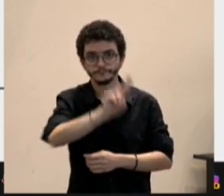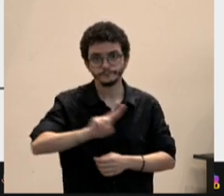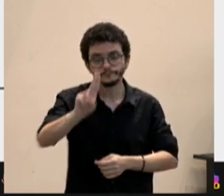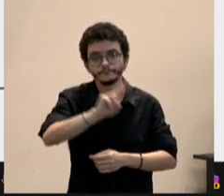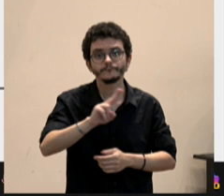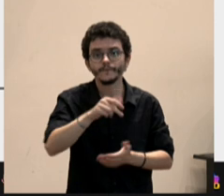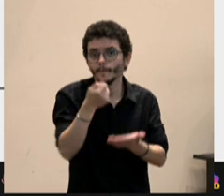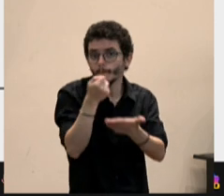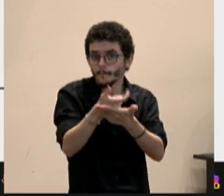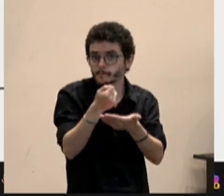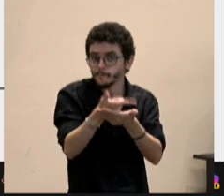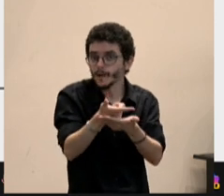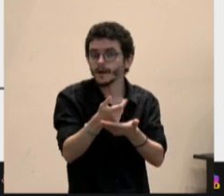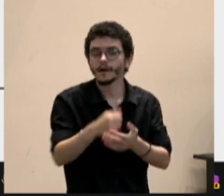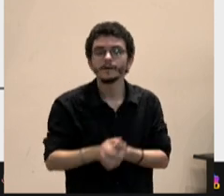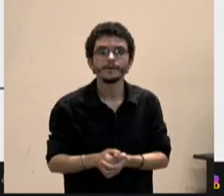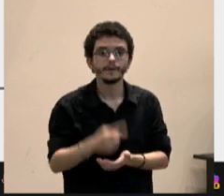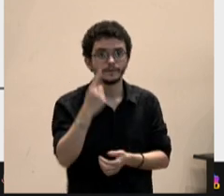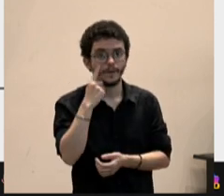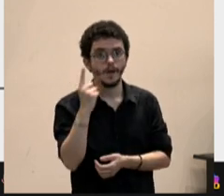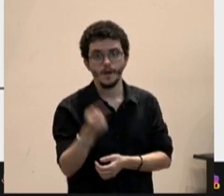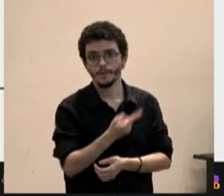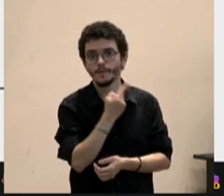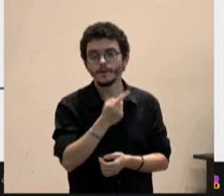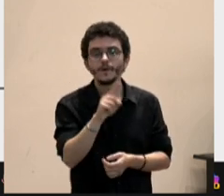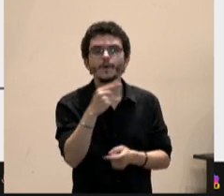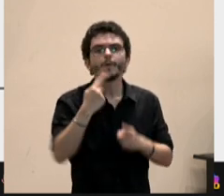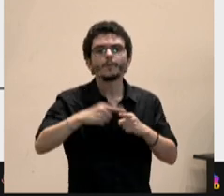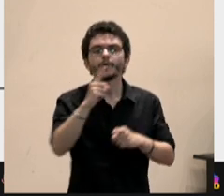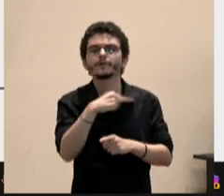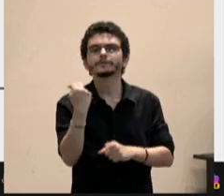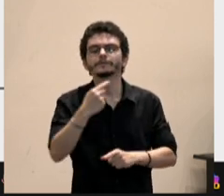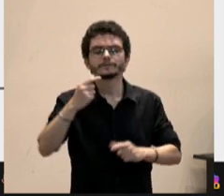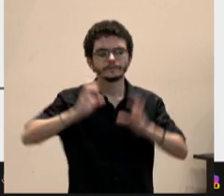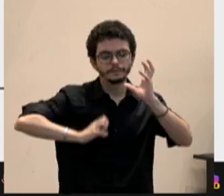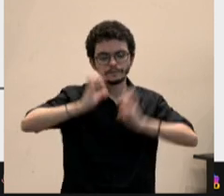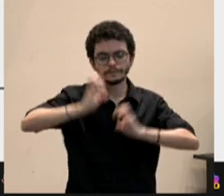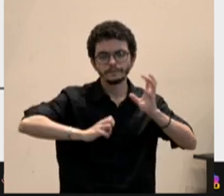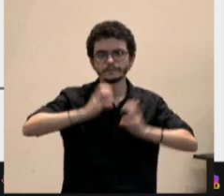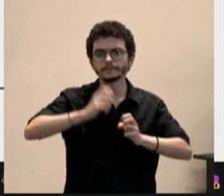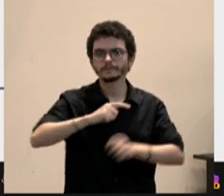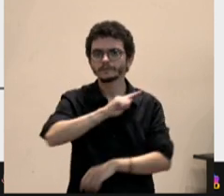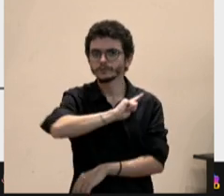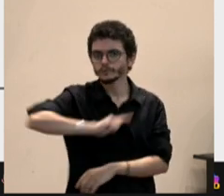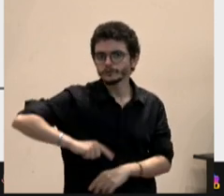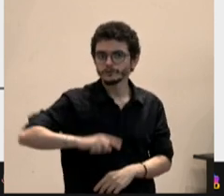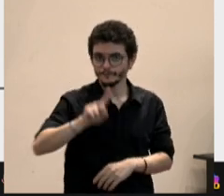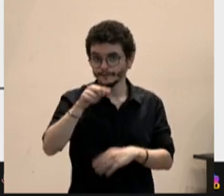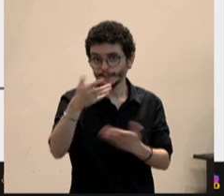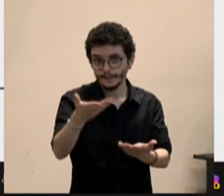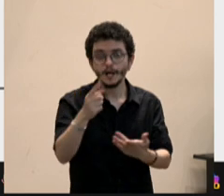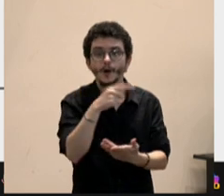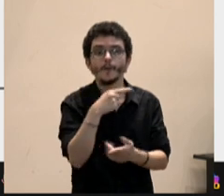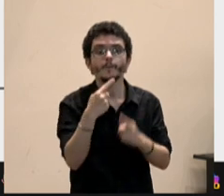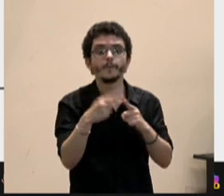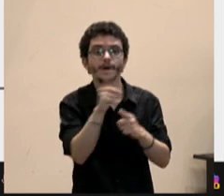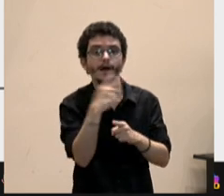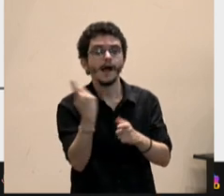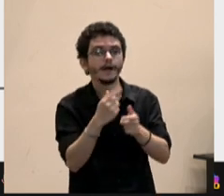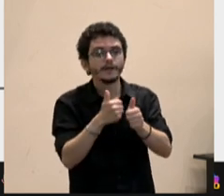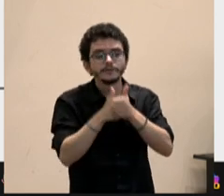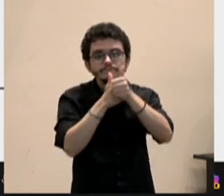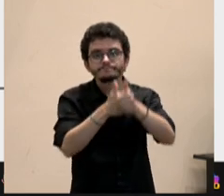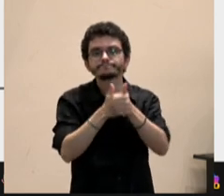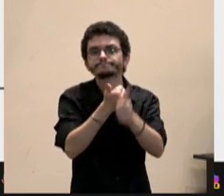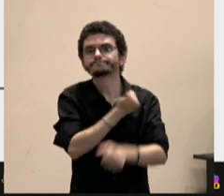folha de pagamento. Então, veja bem, por que nós brigamos muito com os governos aqui, né, Evandro? Porque a gente acompanha esses números,